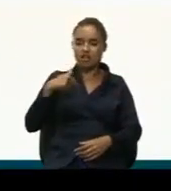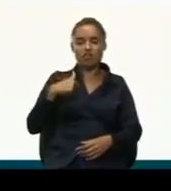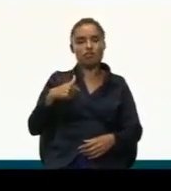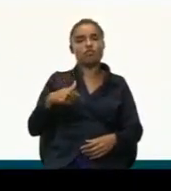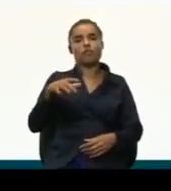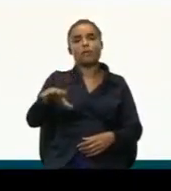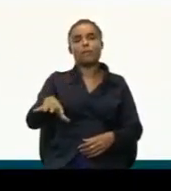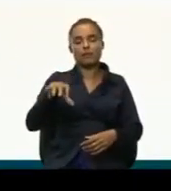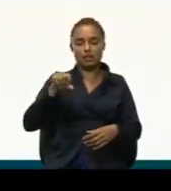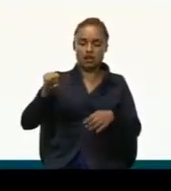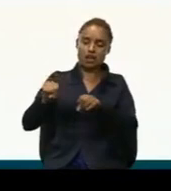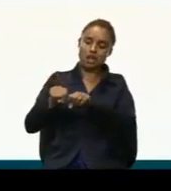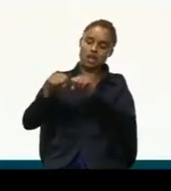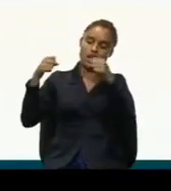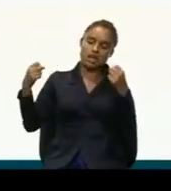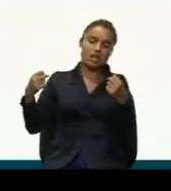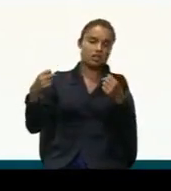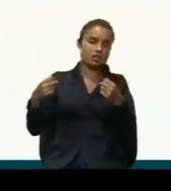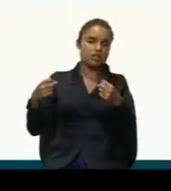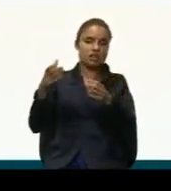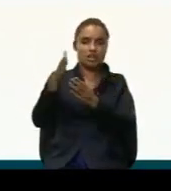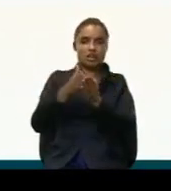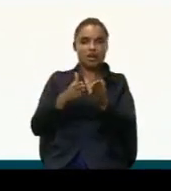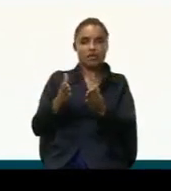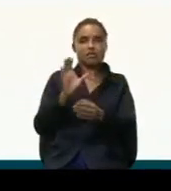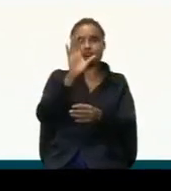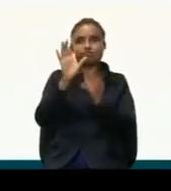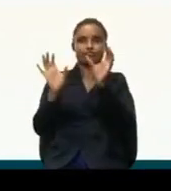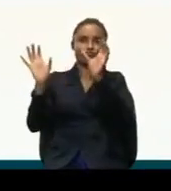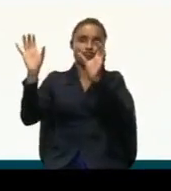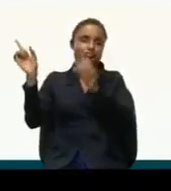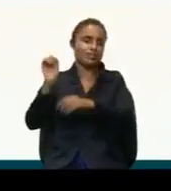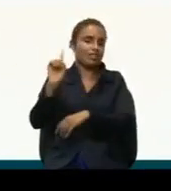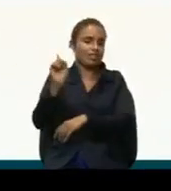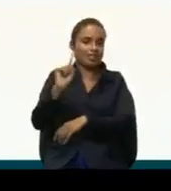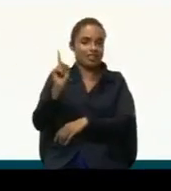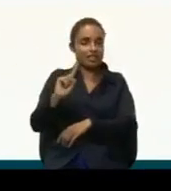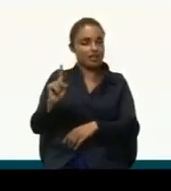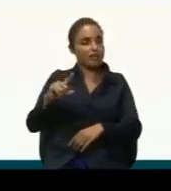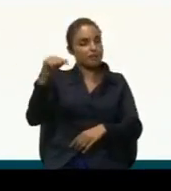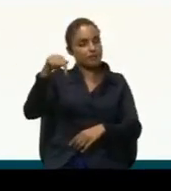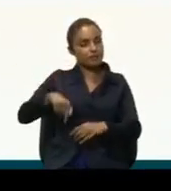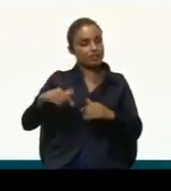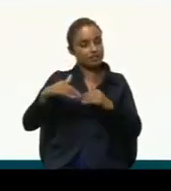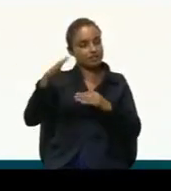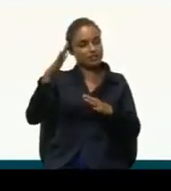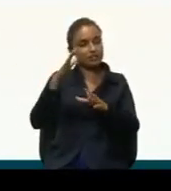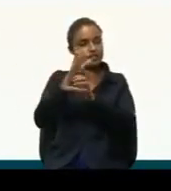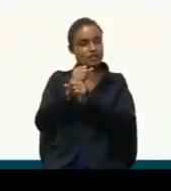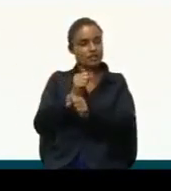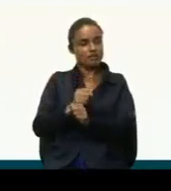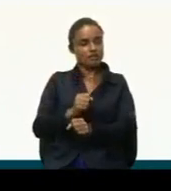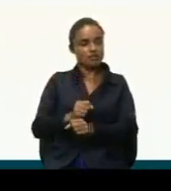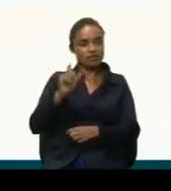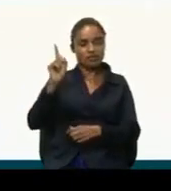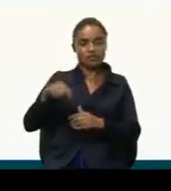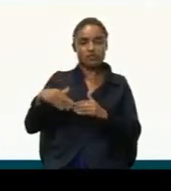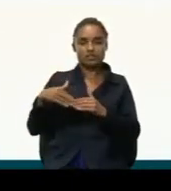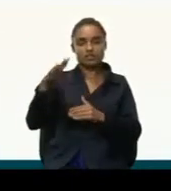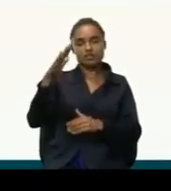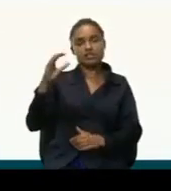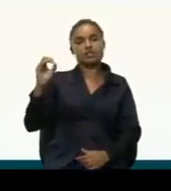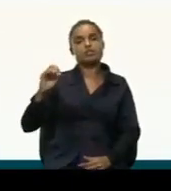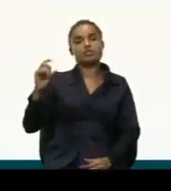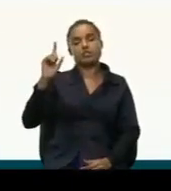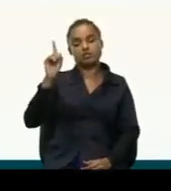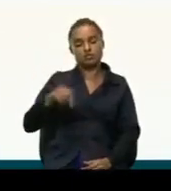metade e instalar lá quebrado? Não, de jeito nenhum. Então, arredondo para cima. Deu um valor acima de zero aqui, arredondo